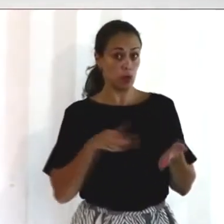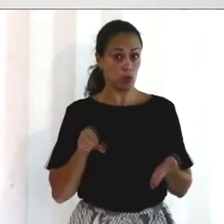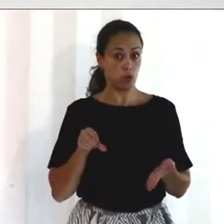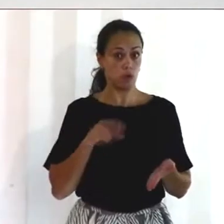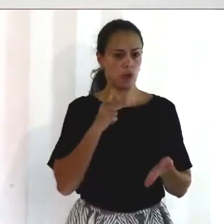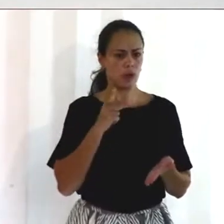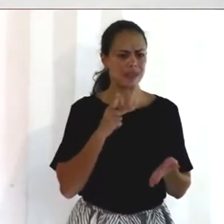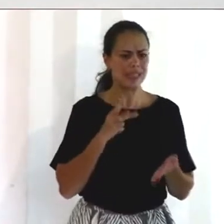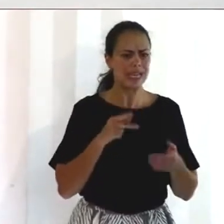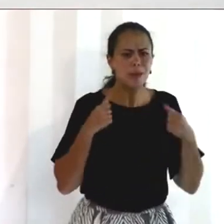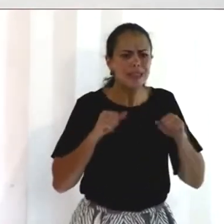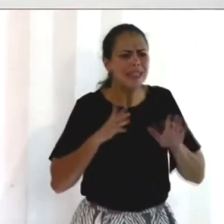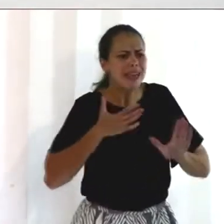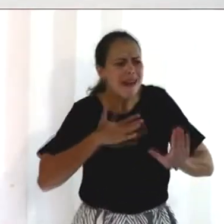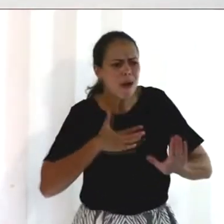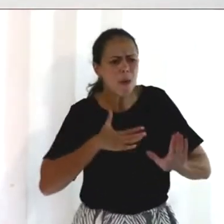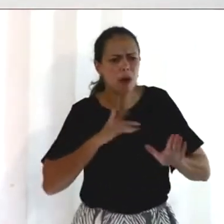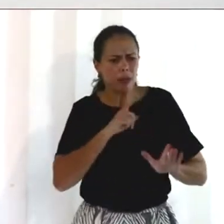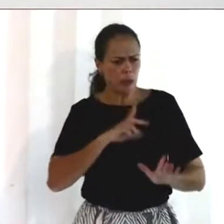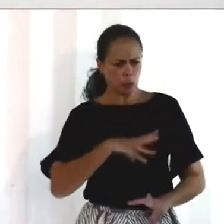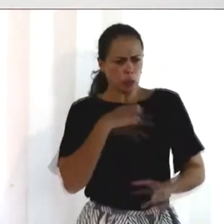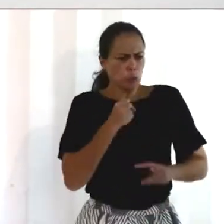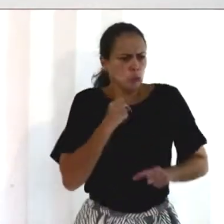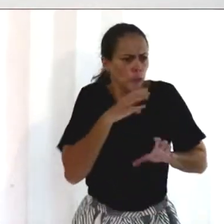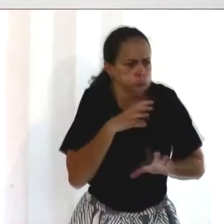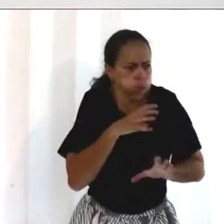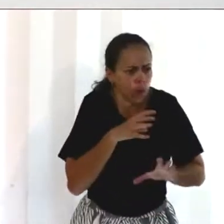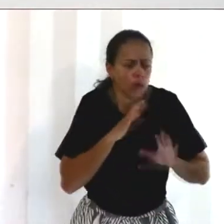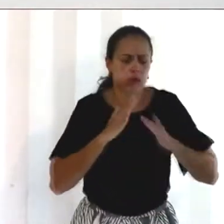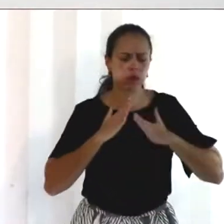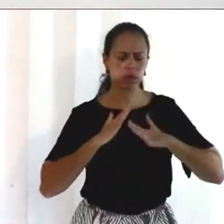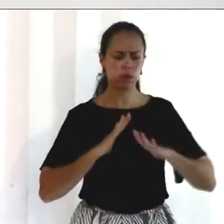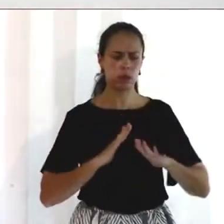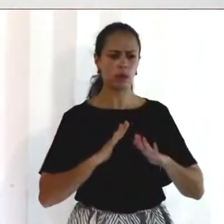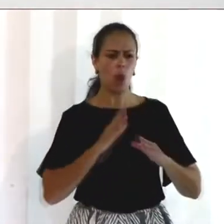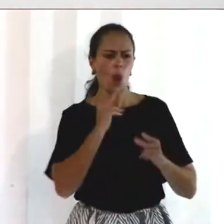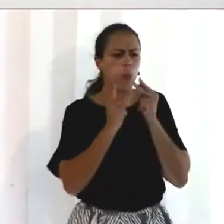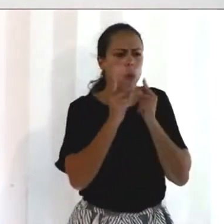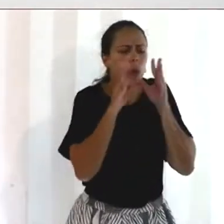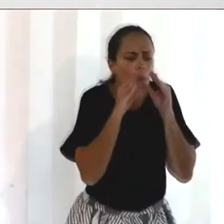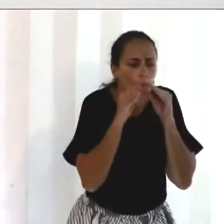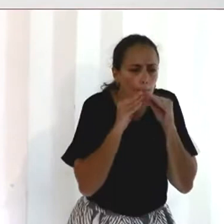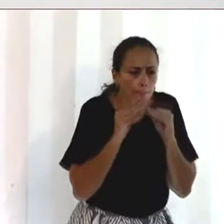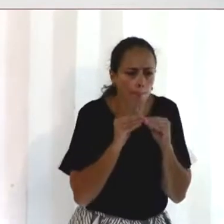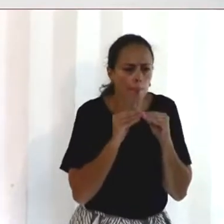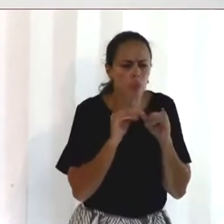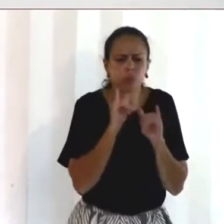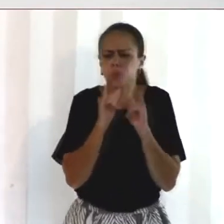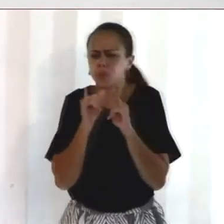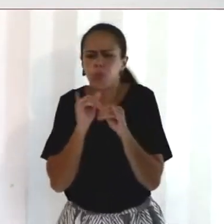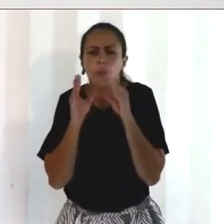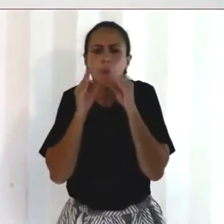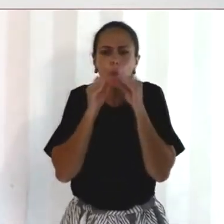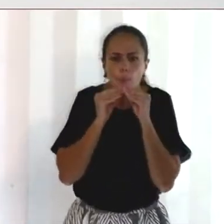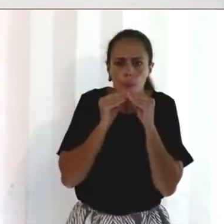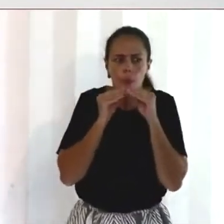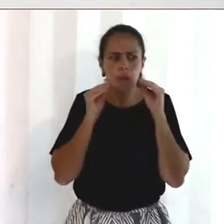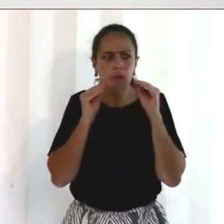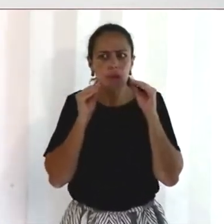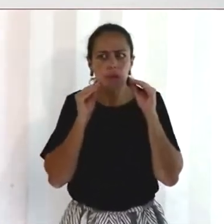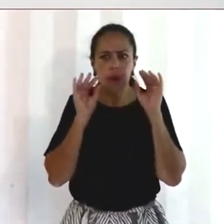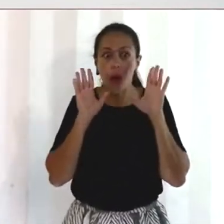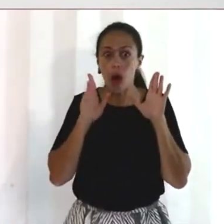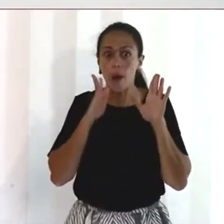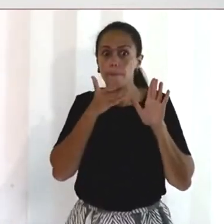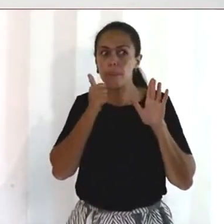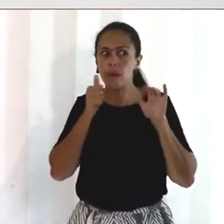que é cristão, você sabe que um dos inimigos da fé é a ira. Não se põe o sol sobre a vossa ira, diz a palavra de